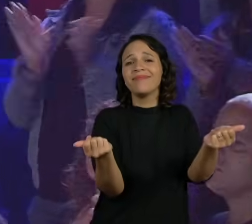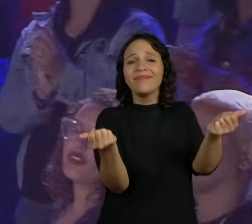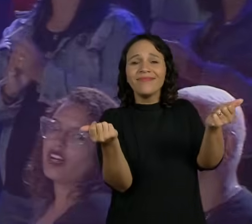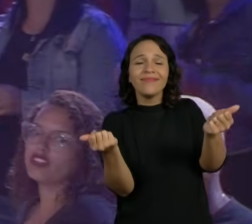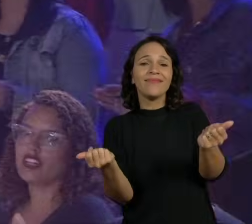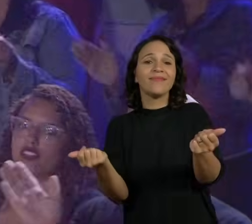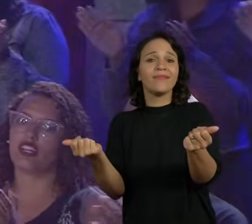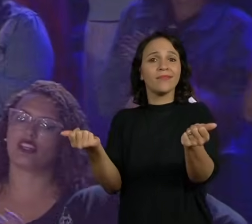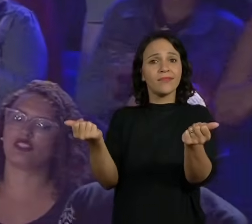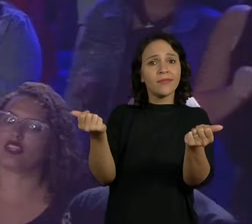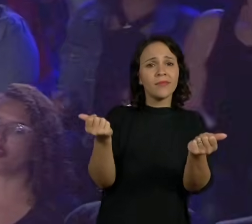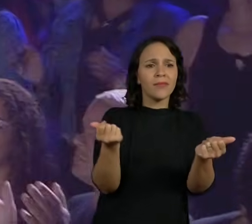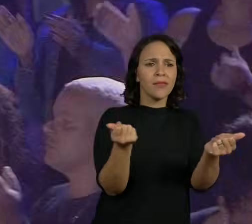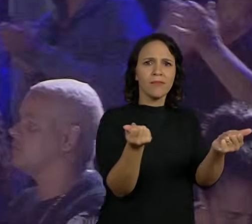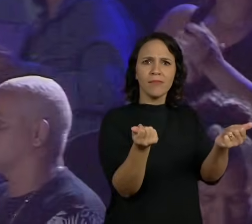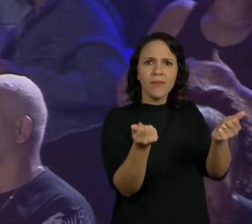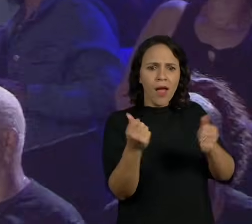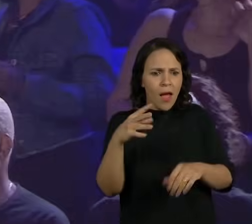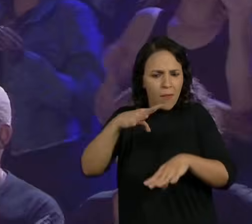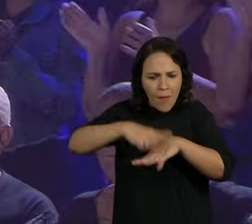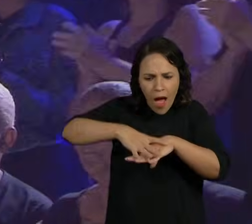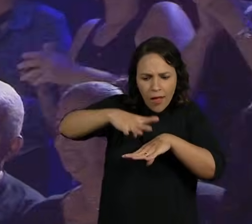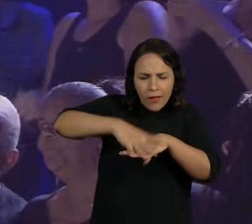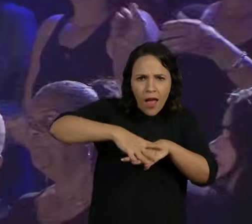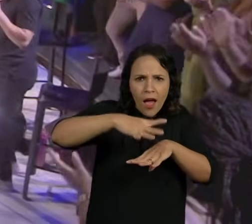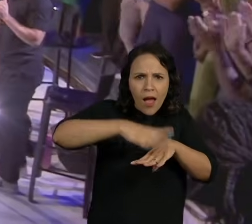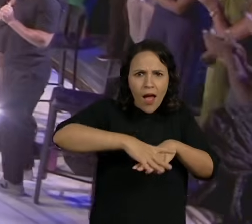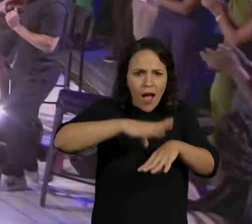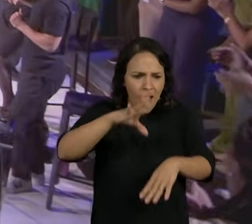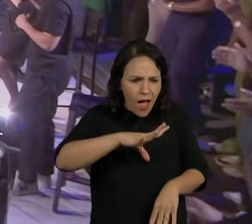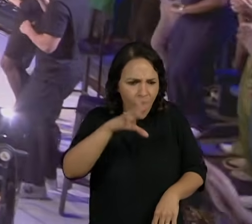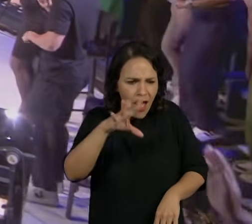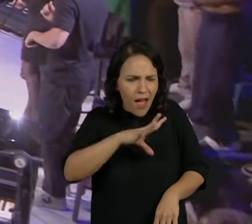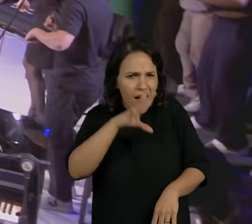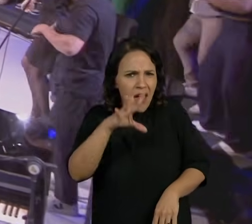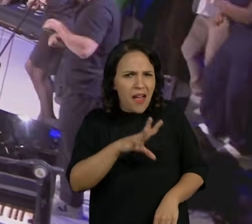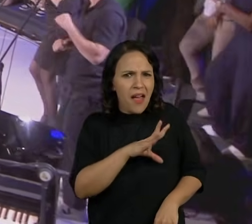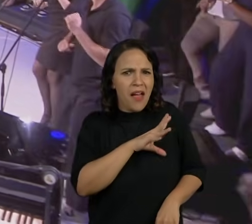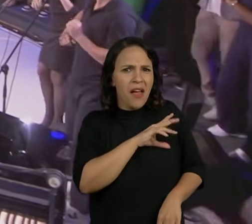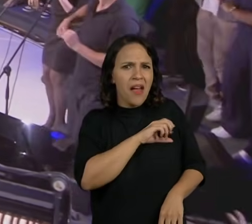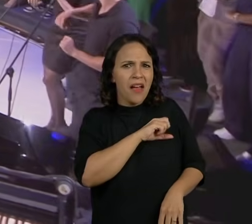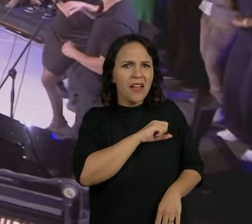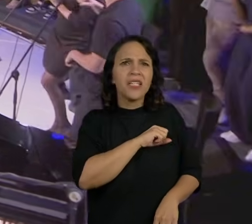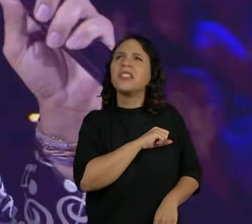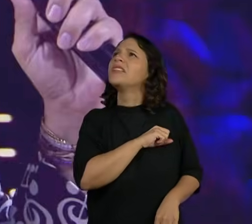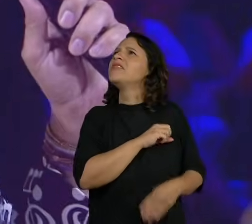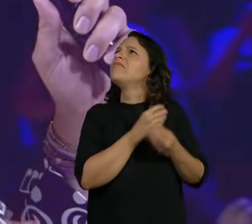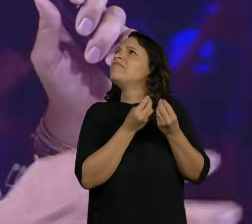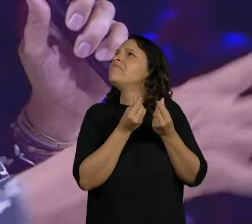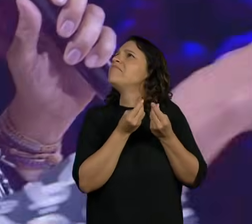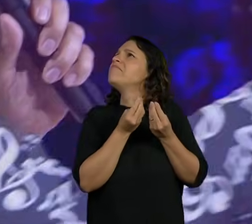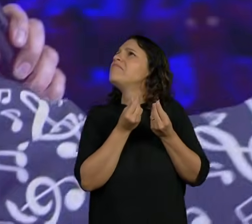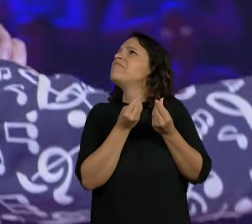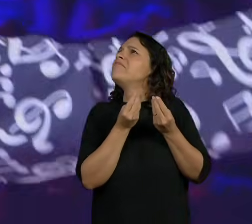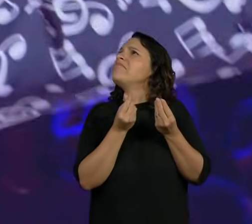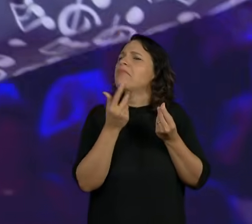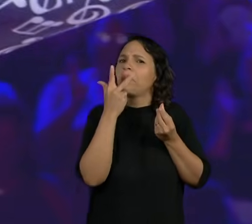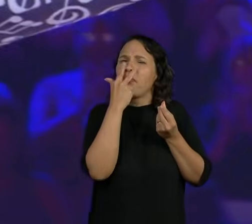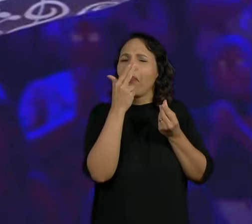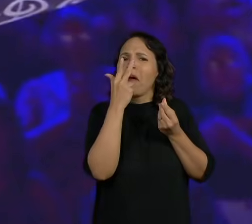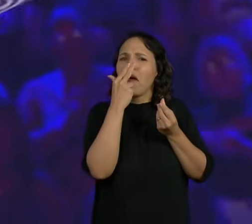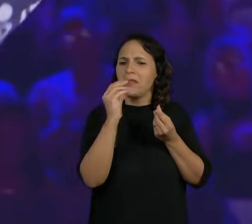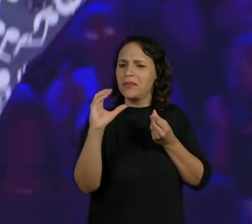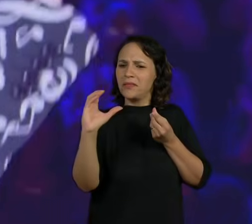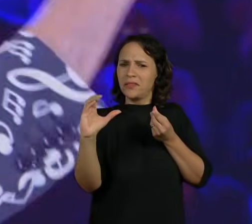na matemática do amor. É o 6 de um 69. Você é o